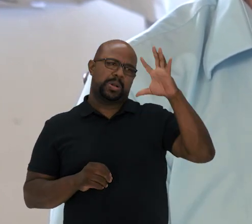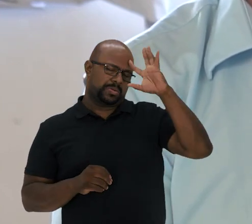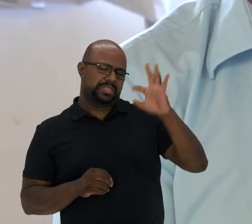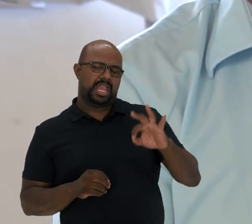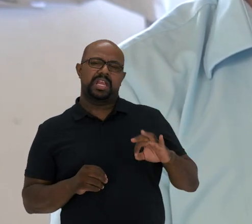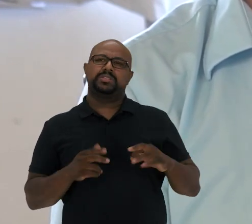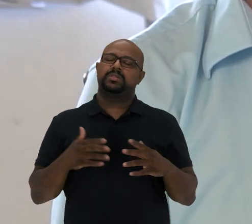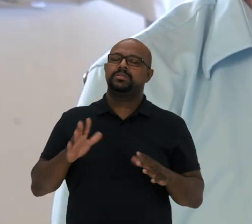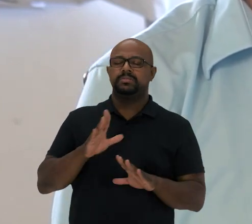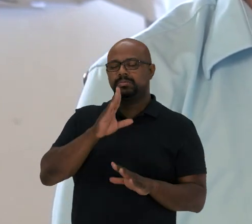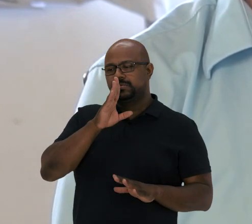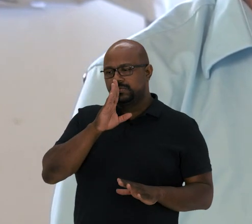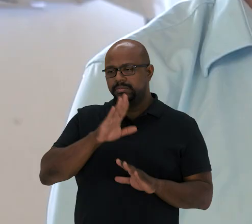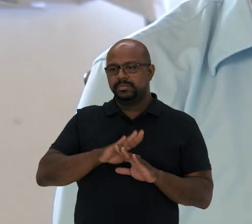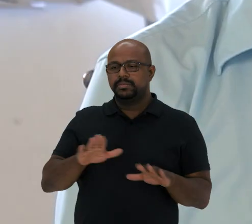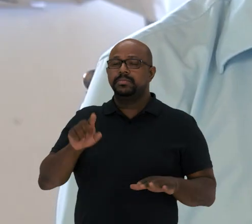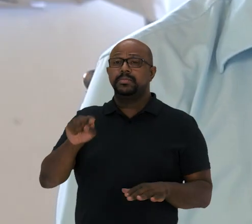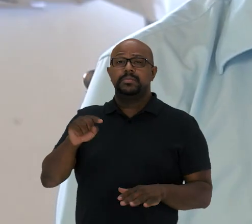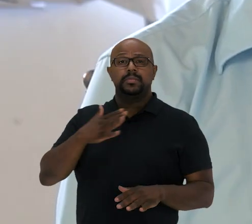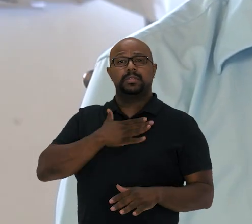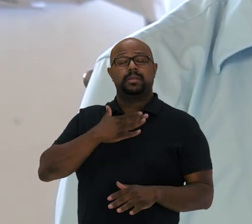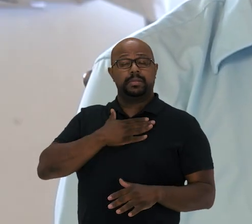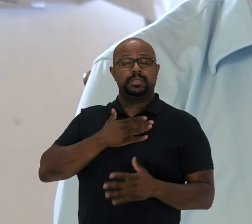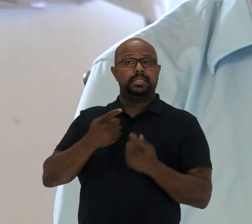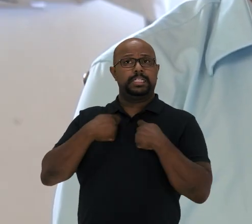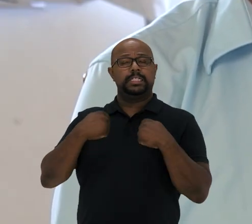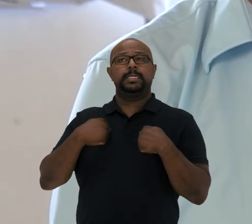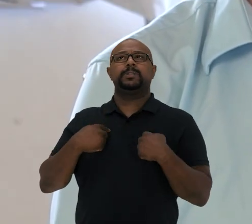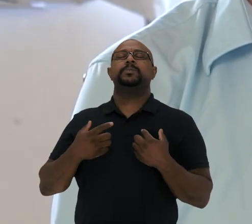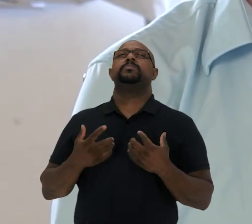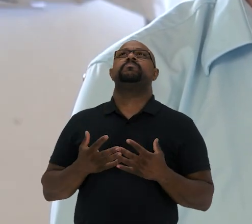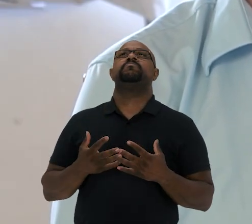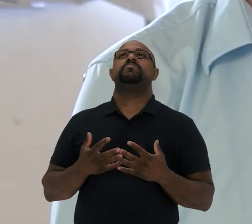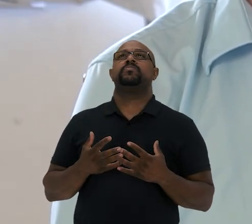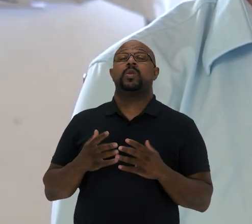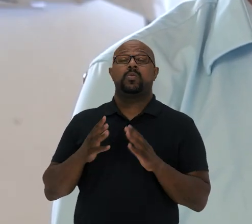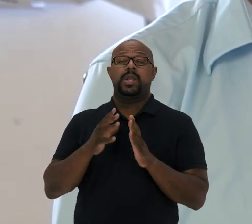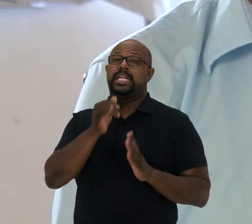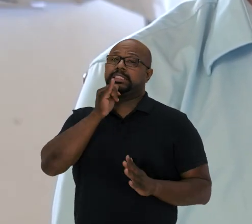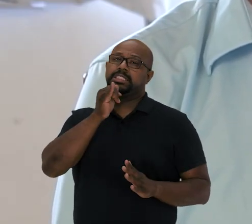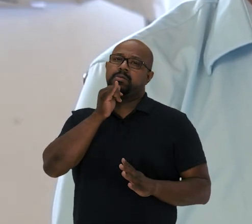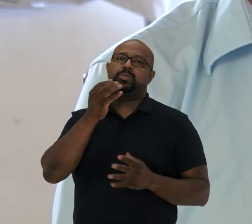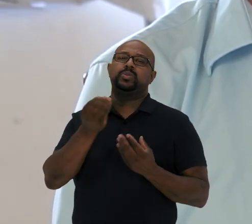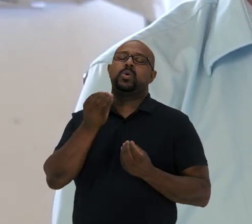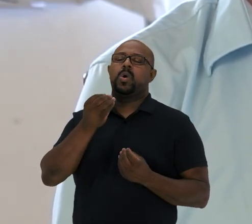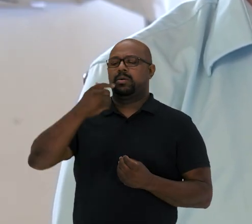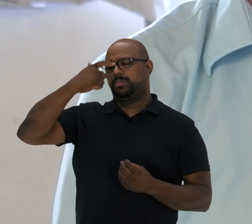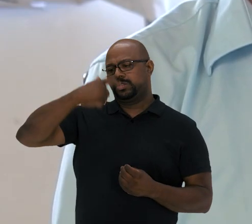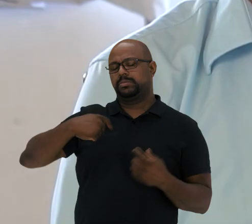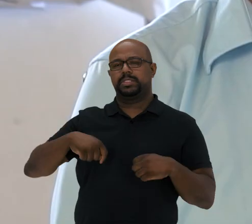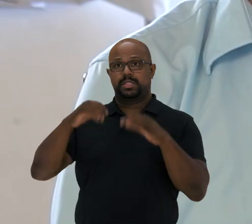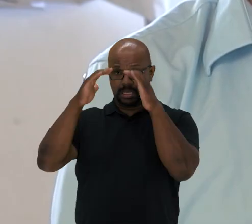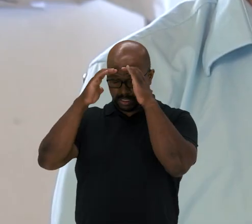não entende. Isso trouxe para mim também um exemplo de como a gente tem que